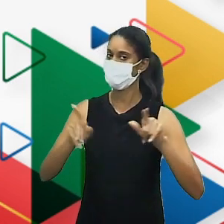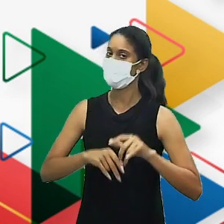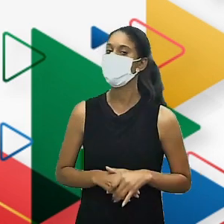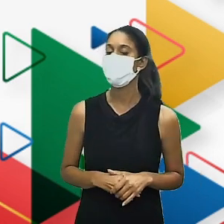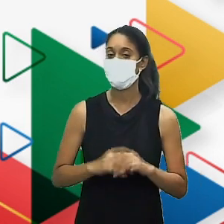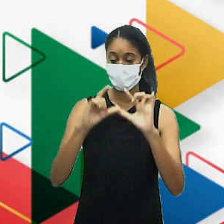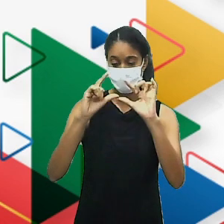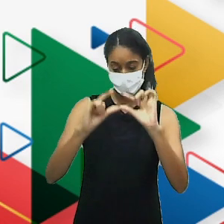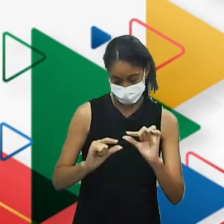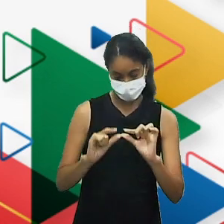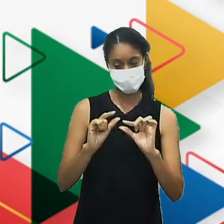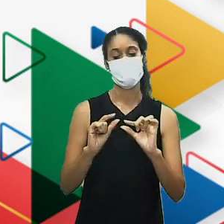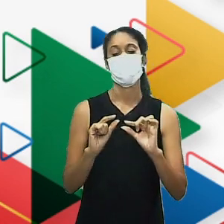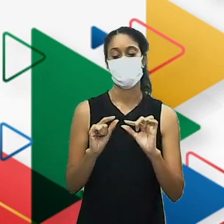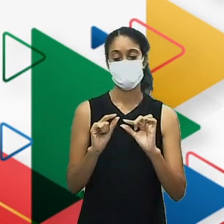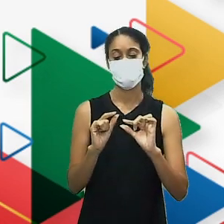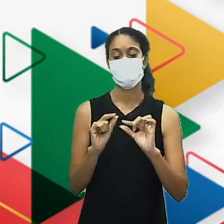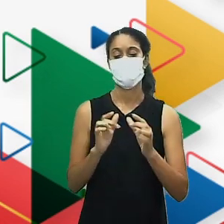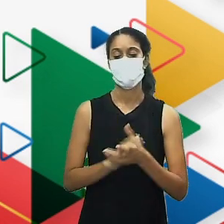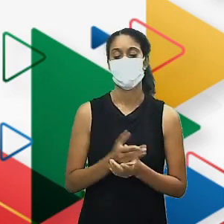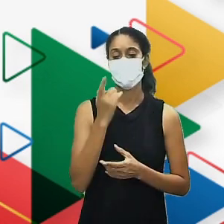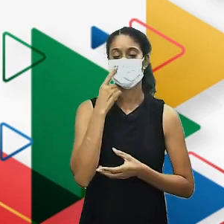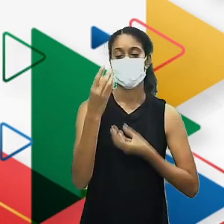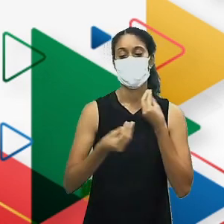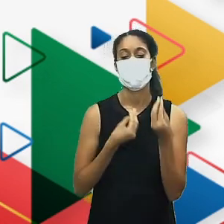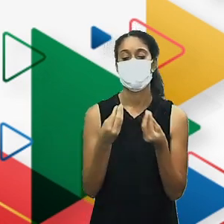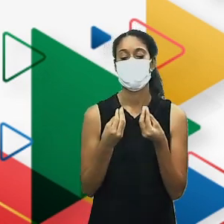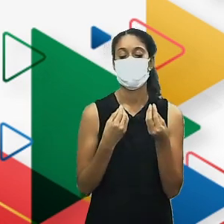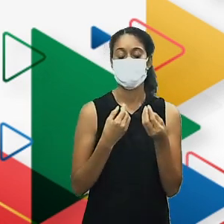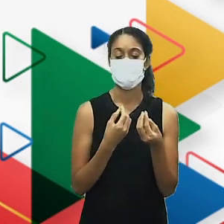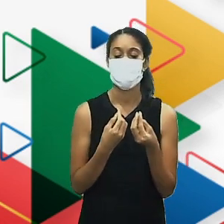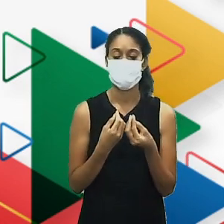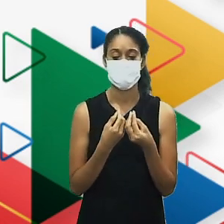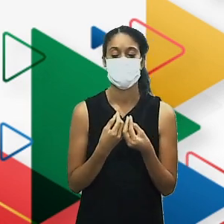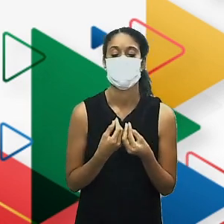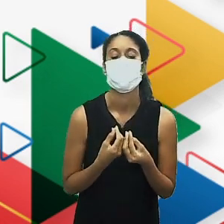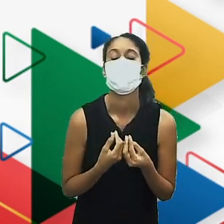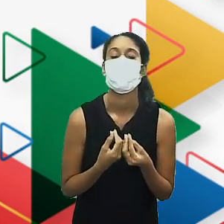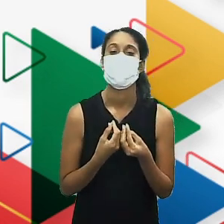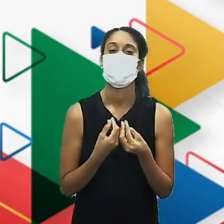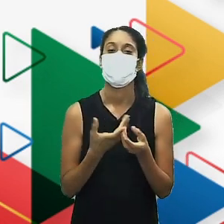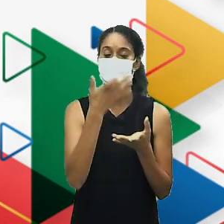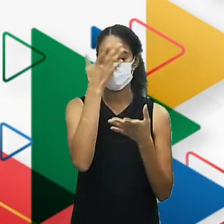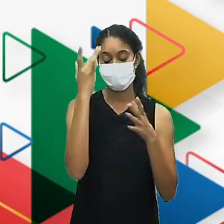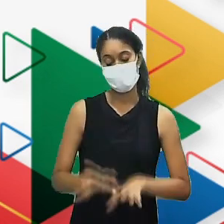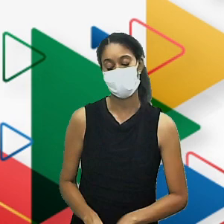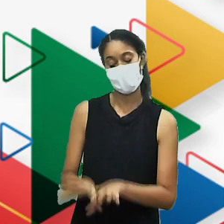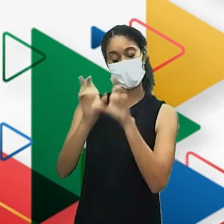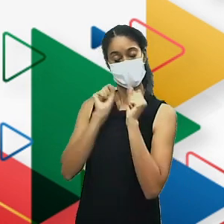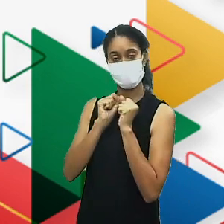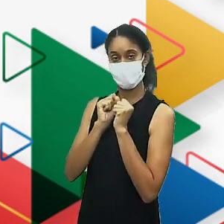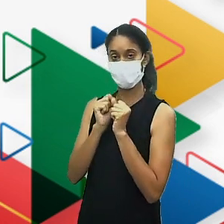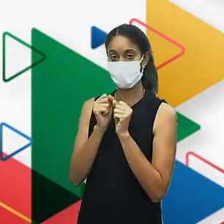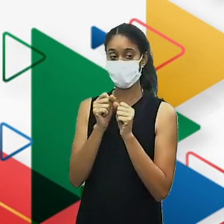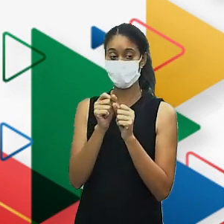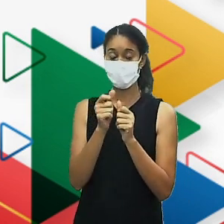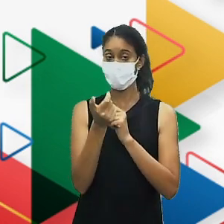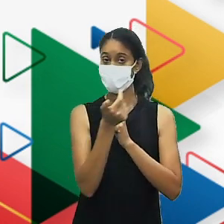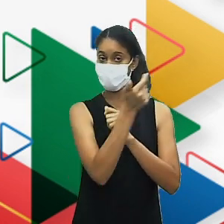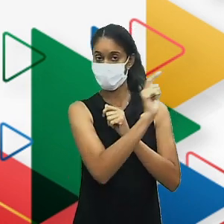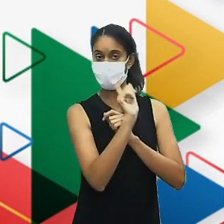a redução é quando a espécie ganha esses elétrons. Olha, lá anterior, a